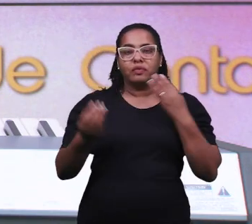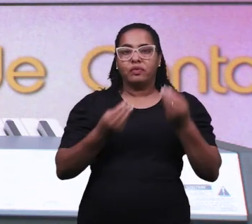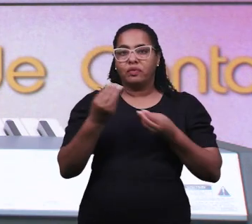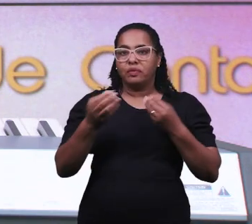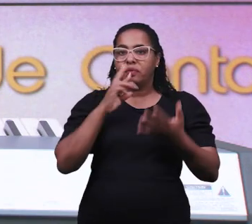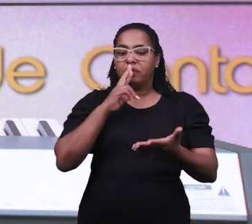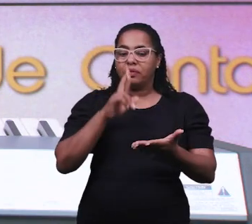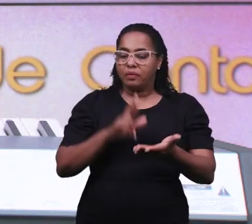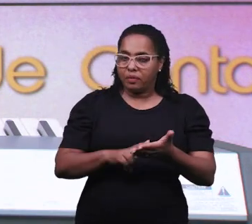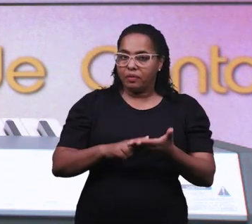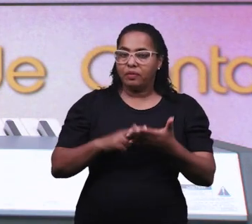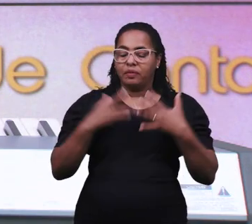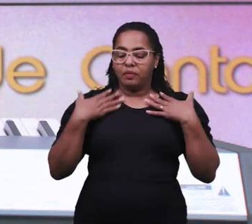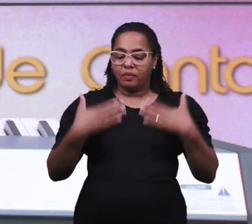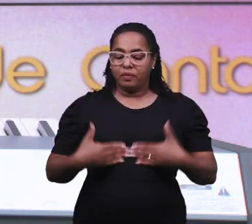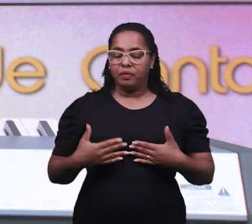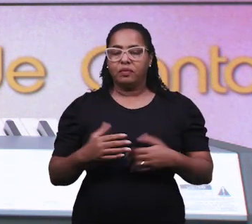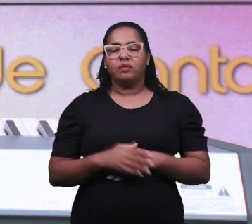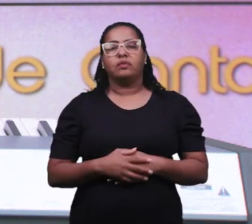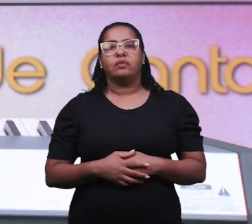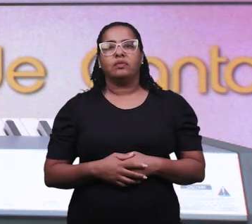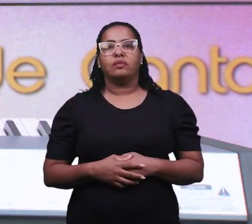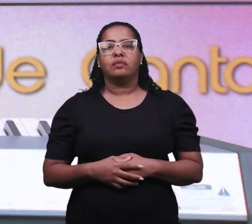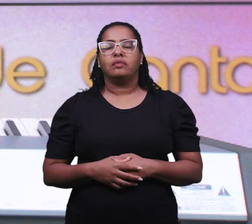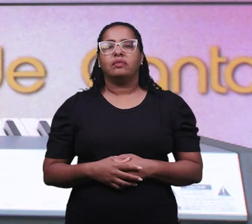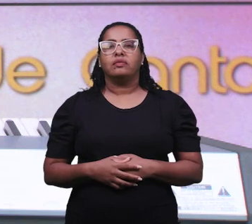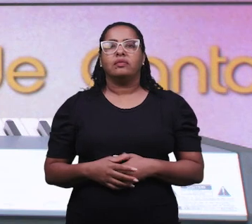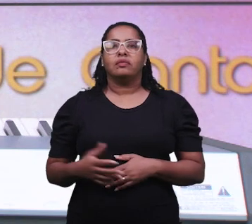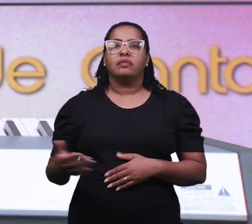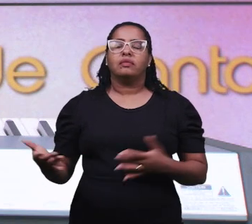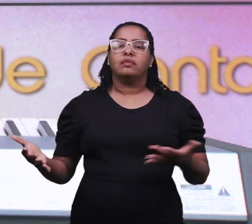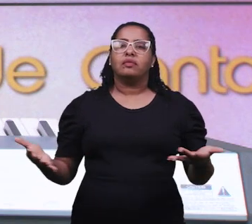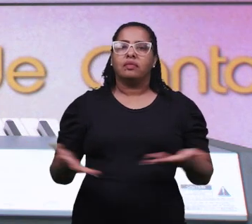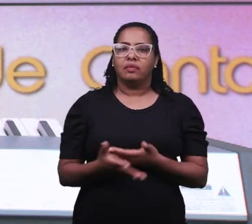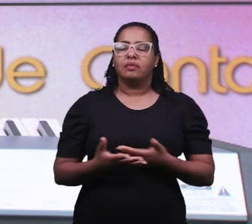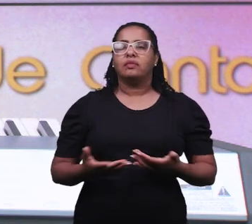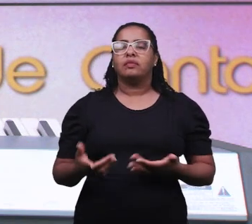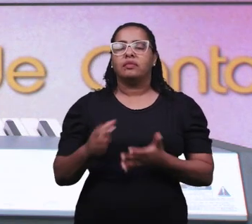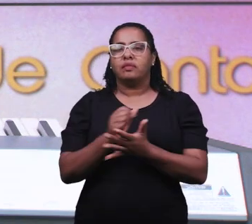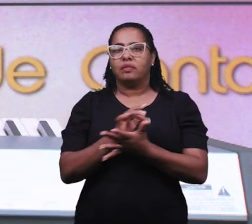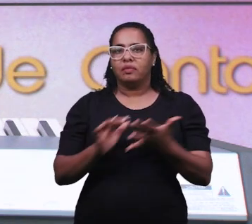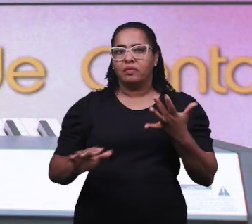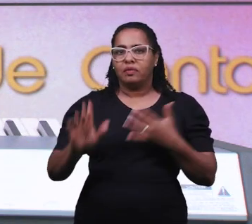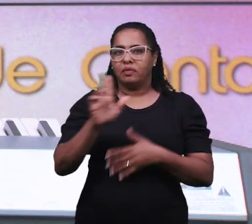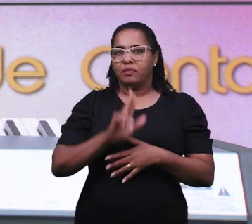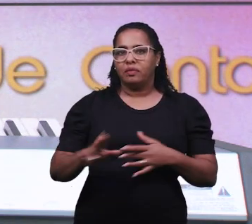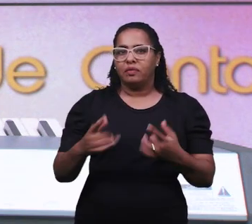dando. Vamos aos nossos exercícios com o uso